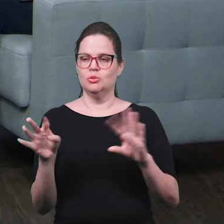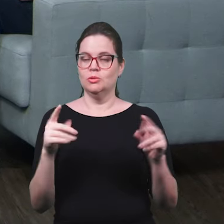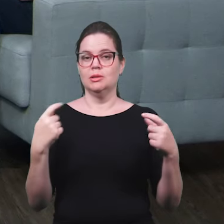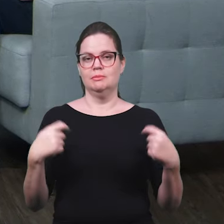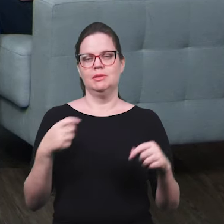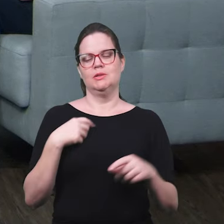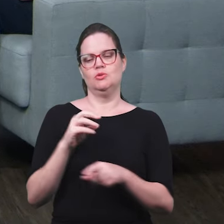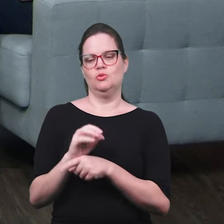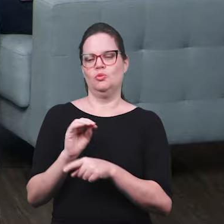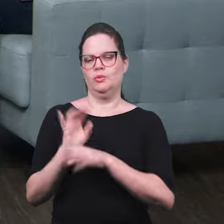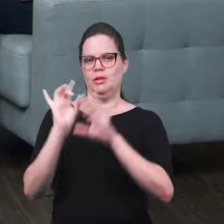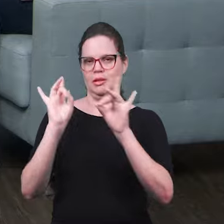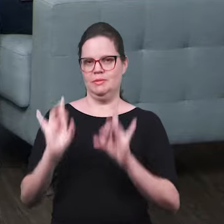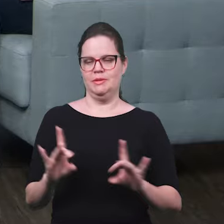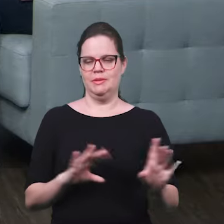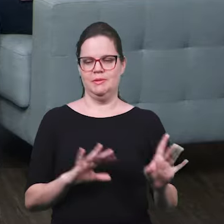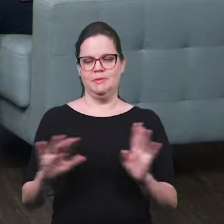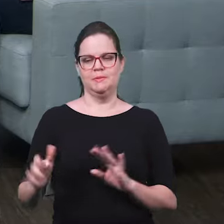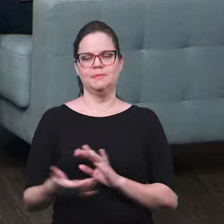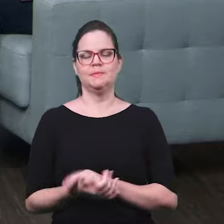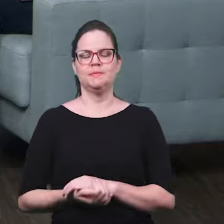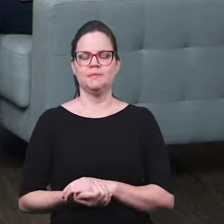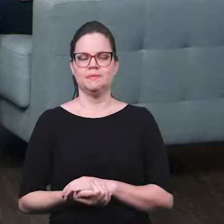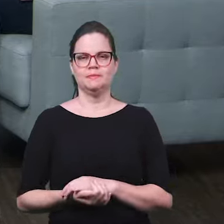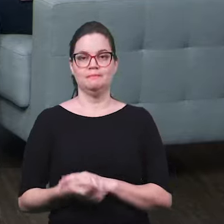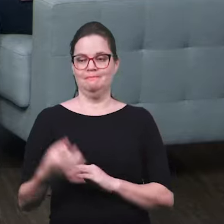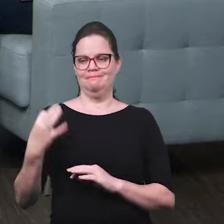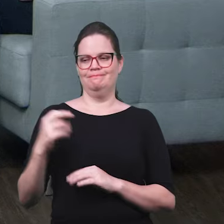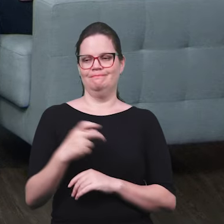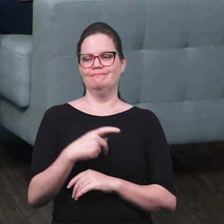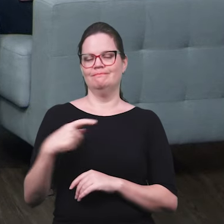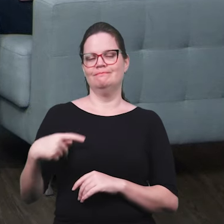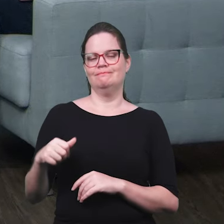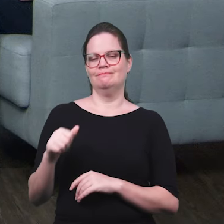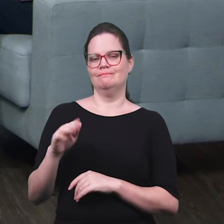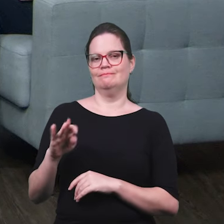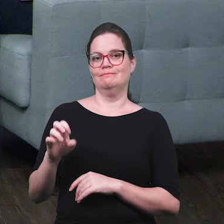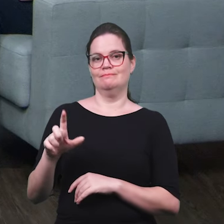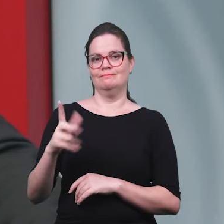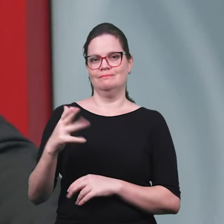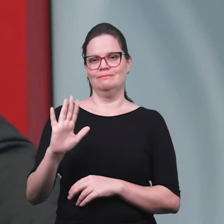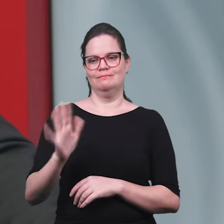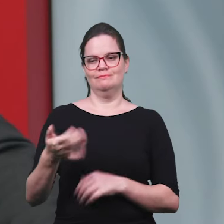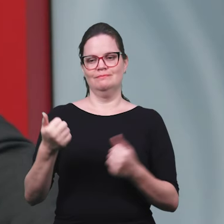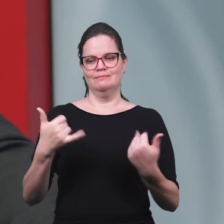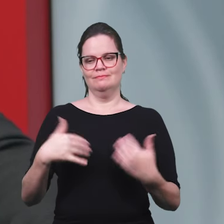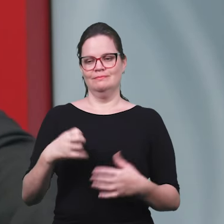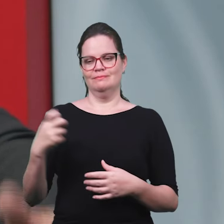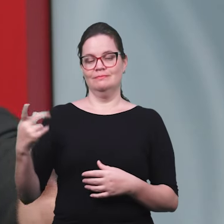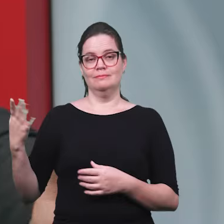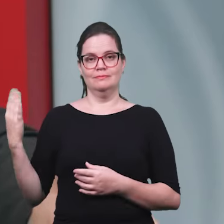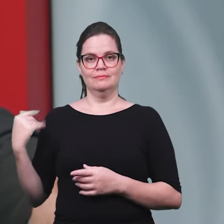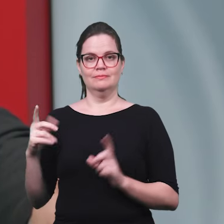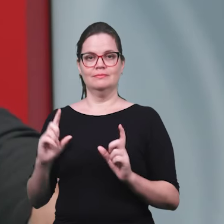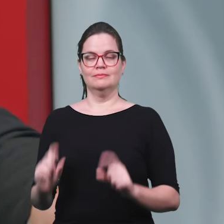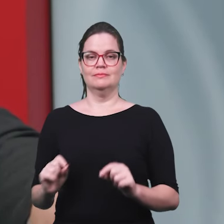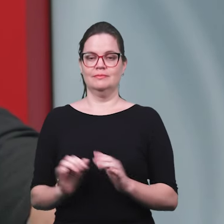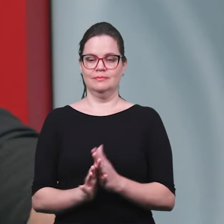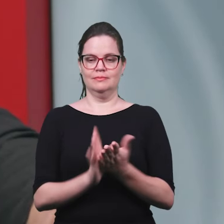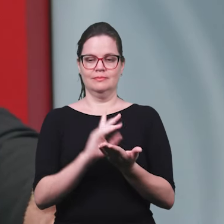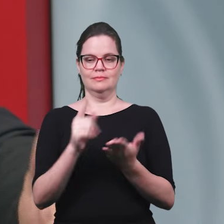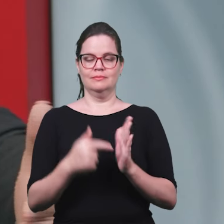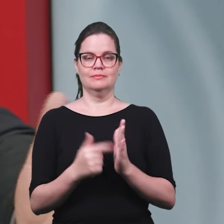Abel. Como temos dito, né, nos episódios passados, exatamente isso. A palavra de Deus,